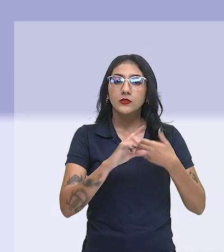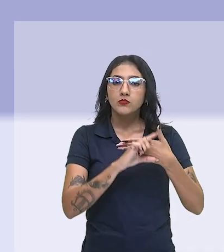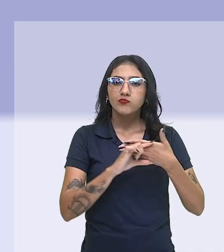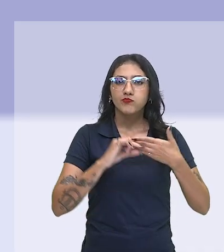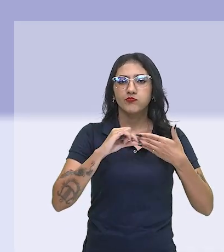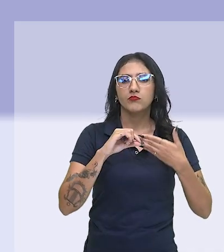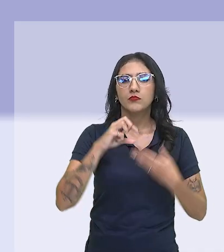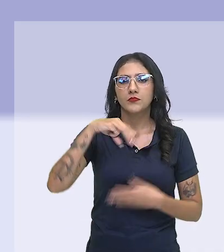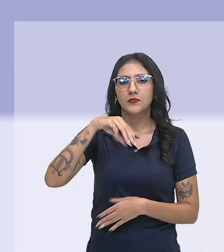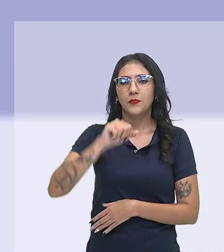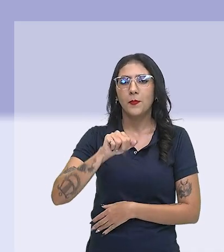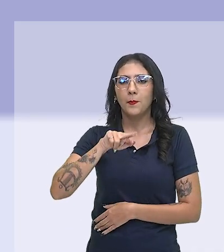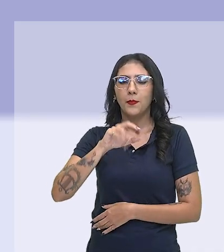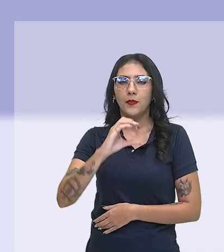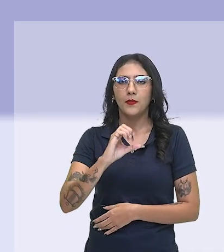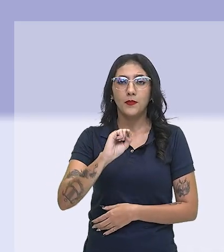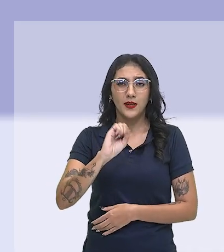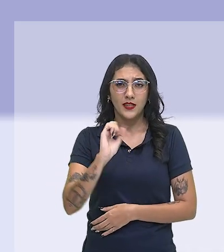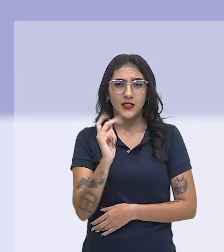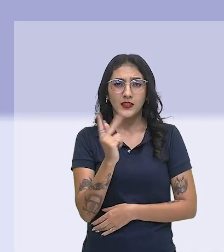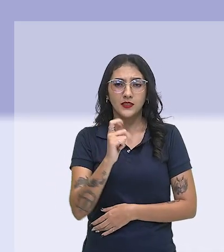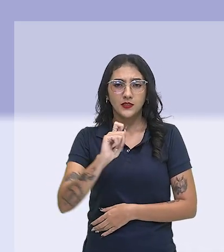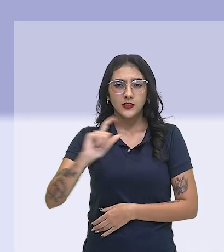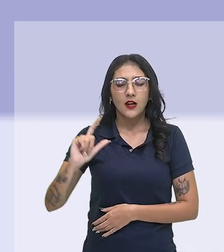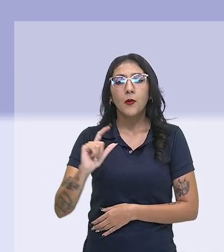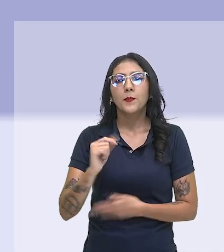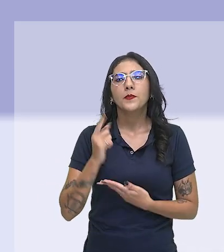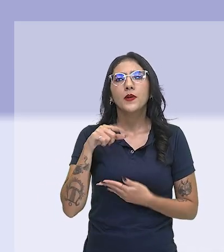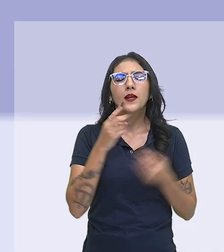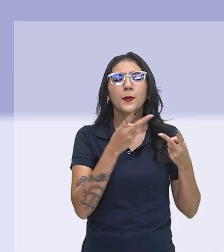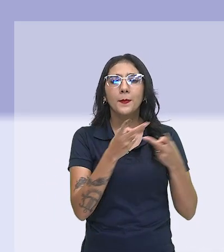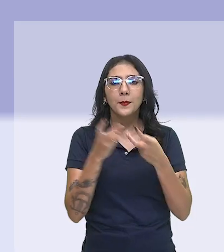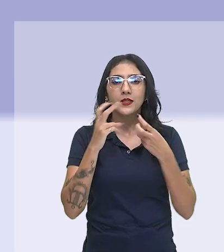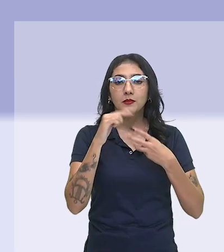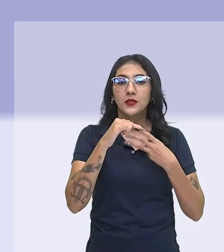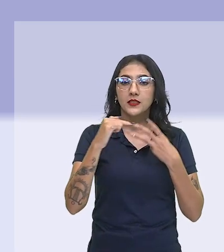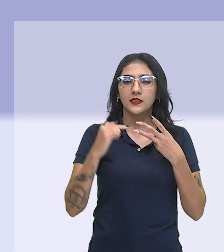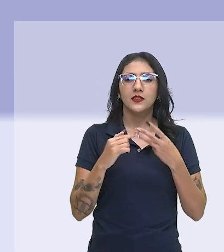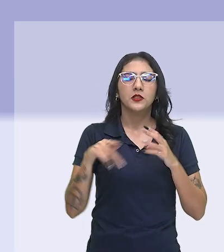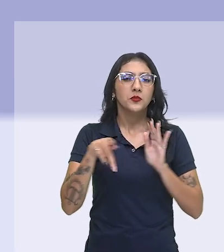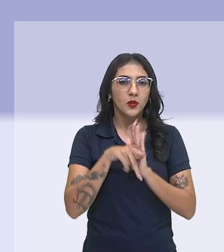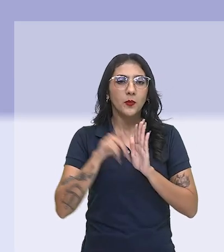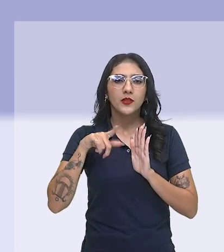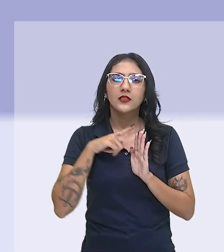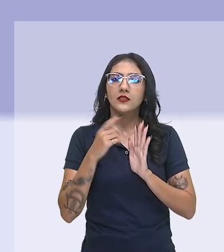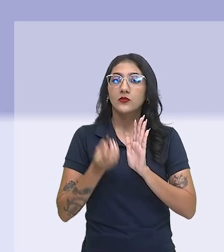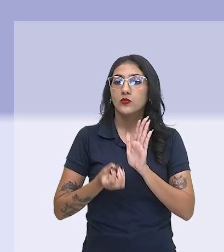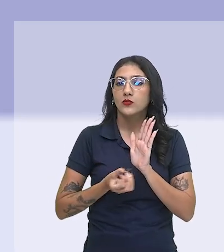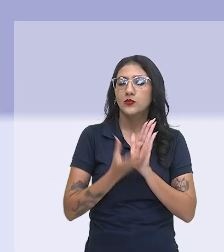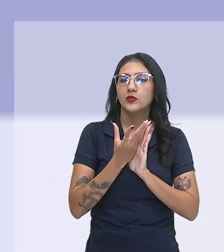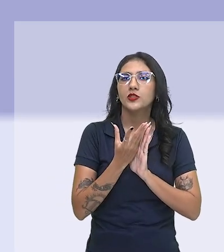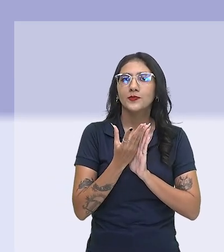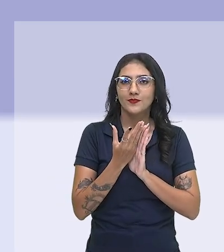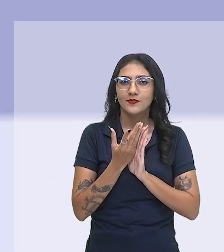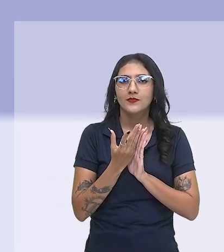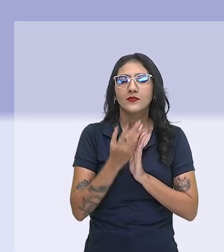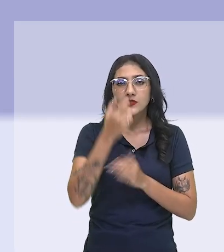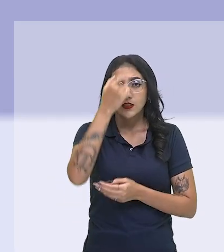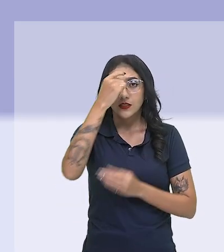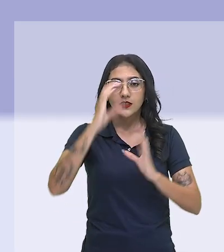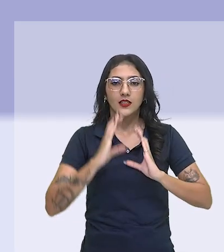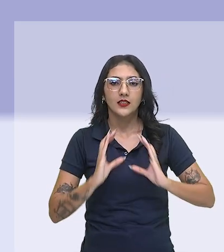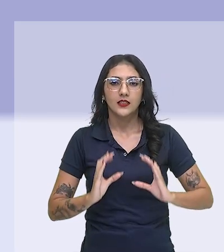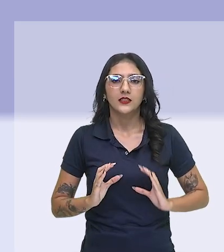Marshall, sociólogo britânico, ele identificou 3 tipos de direitos que formaram a cidadania moderna alemã, mas que